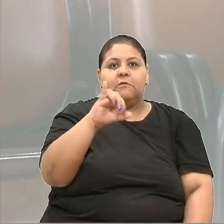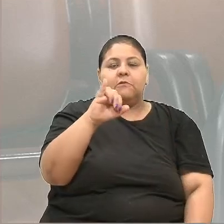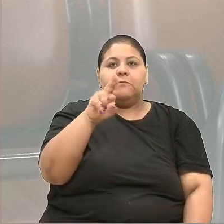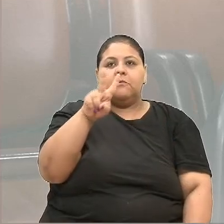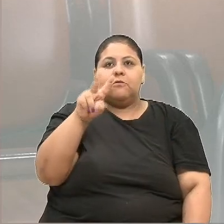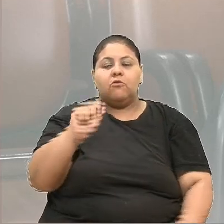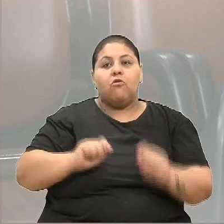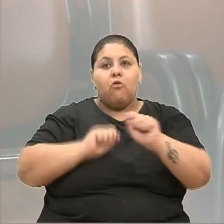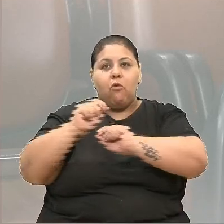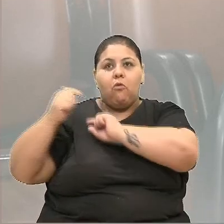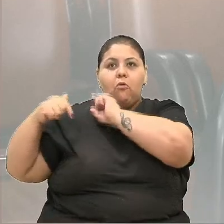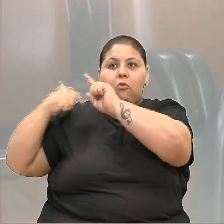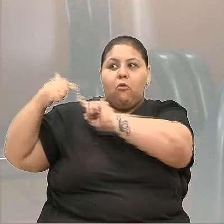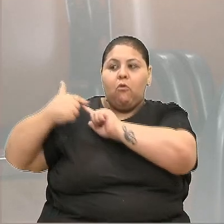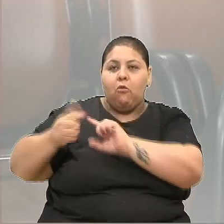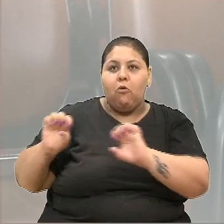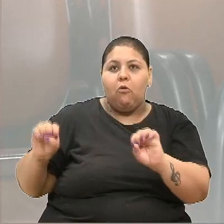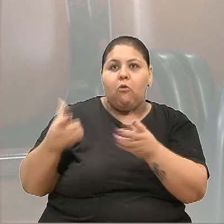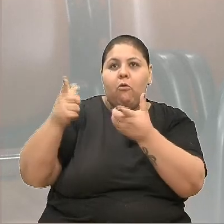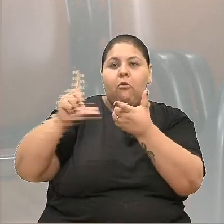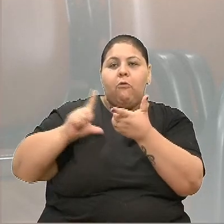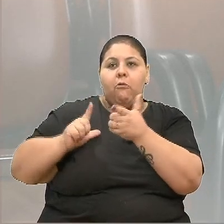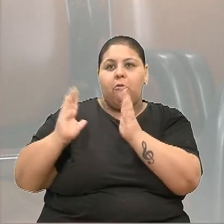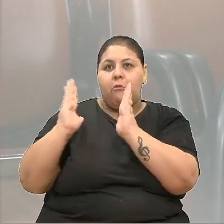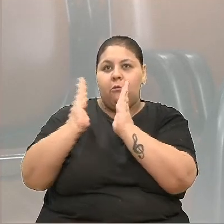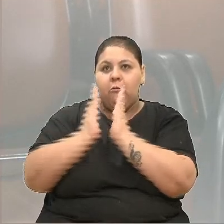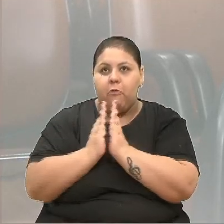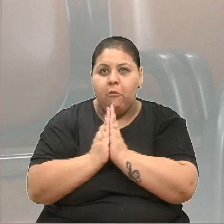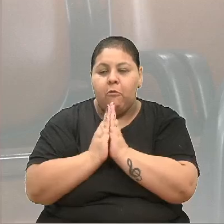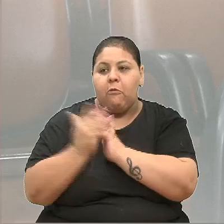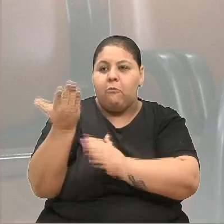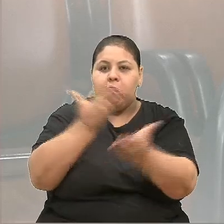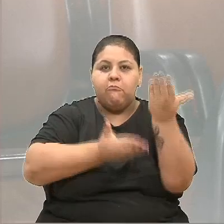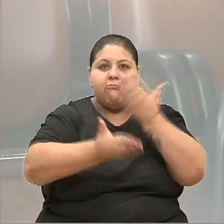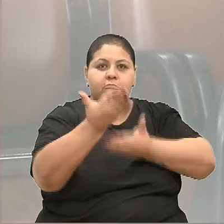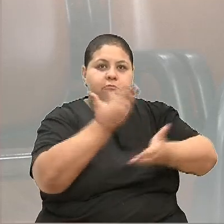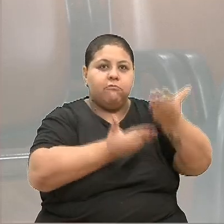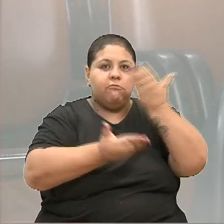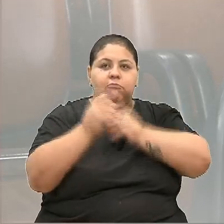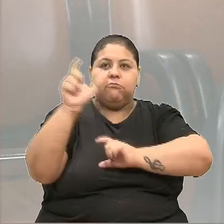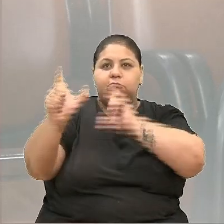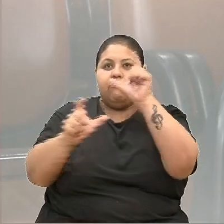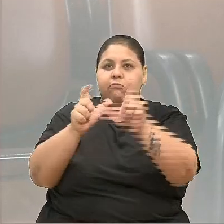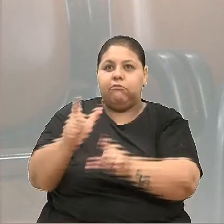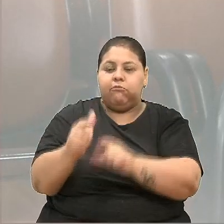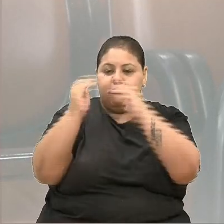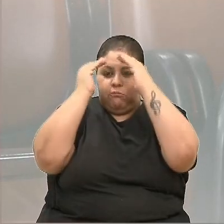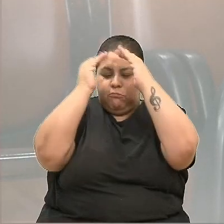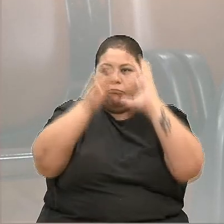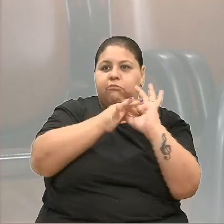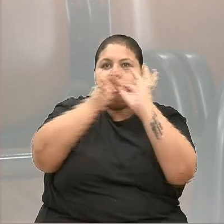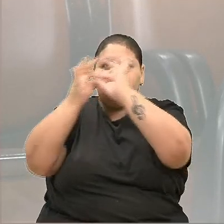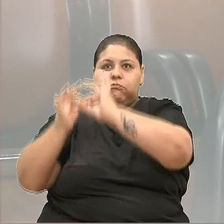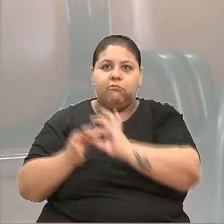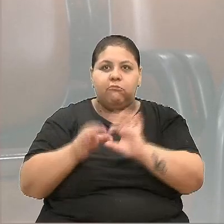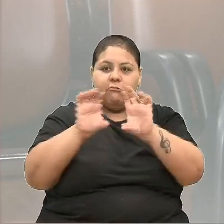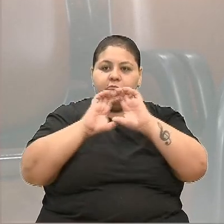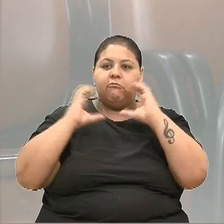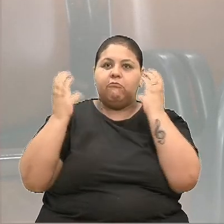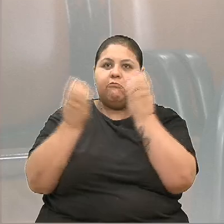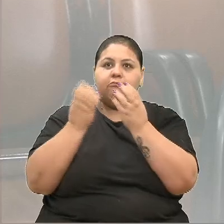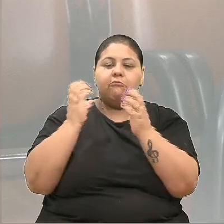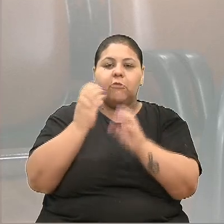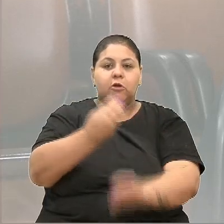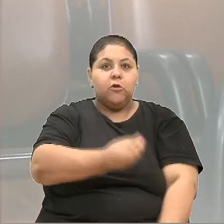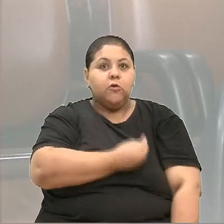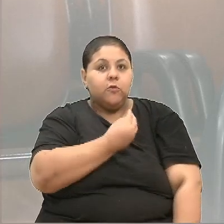é tradicional, a celebração contou com uma missa, almoço por adesão e confraternização, refletindo a devoção e a união na comunidade em torno do legado do